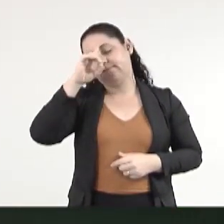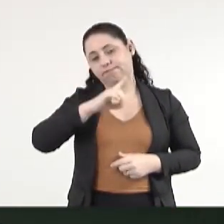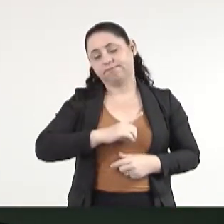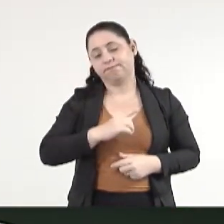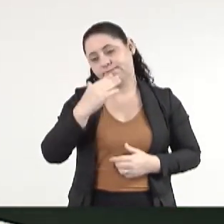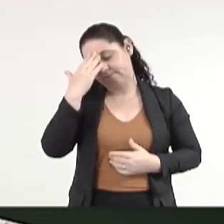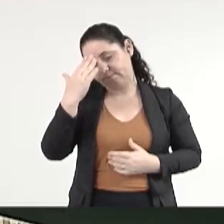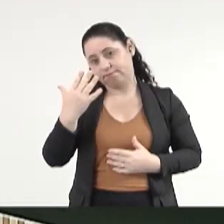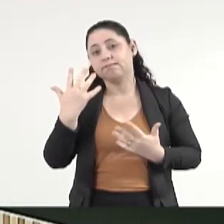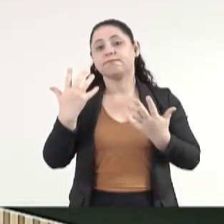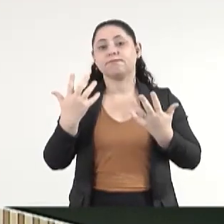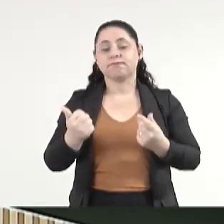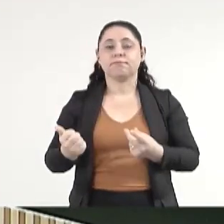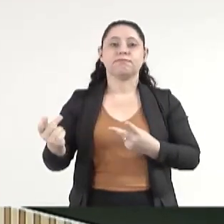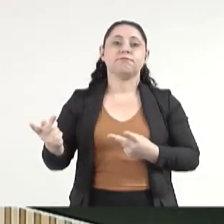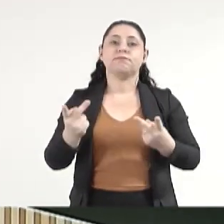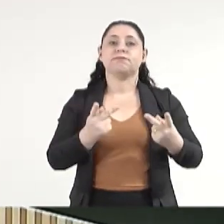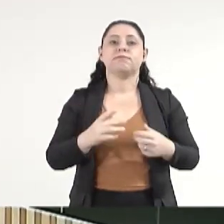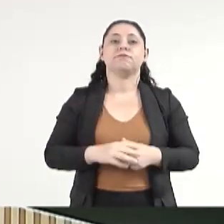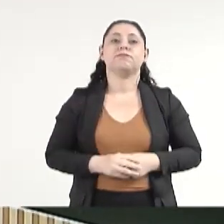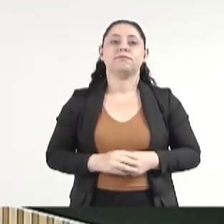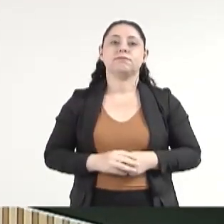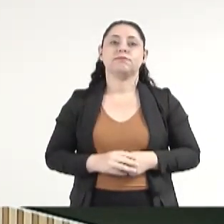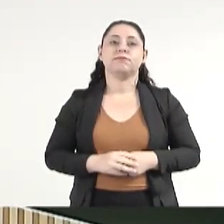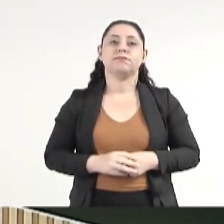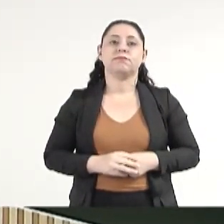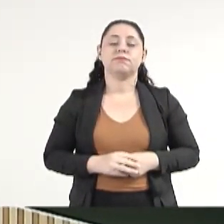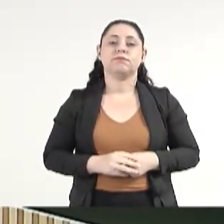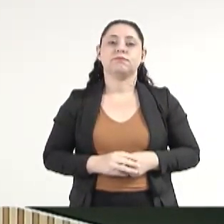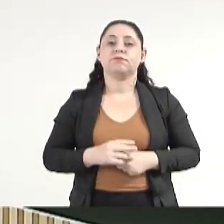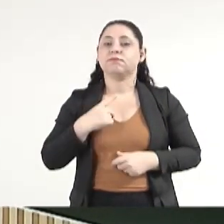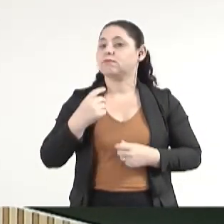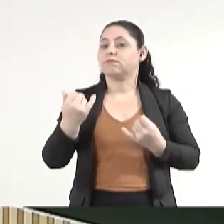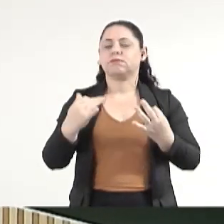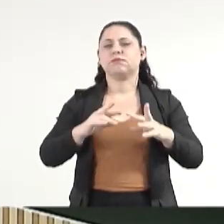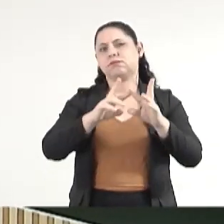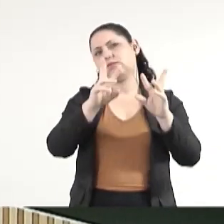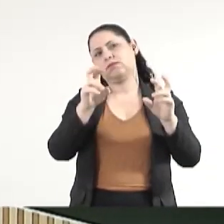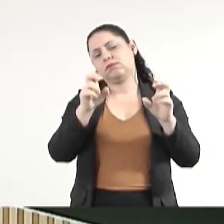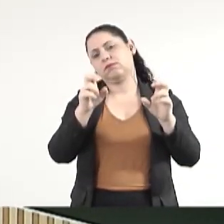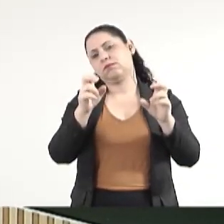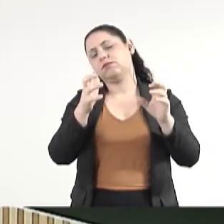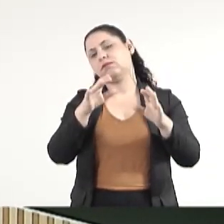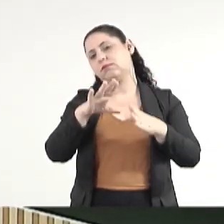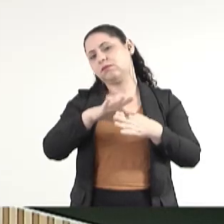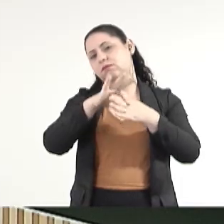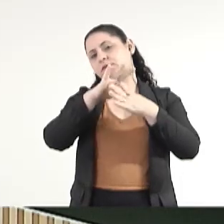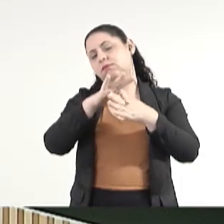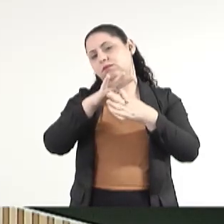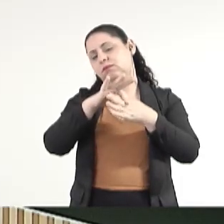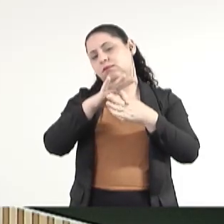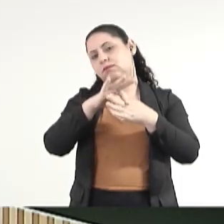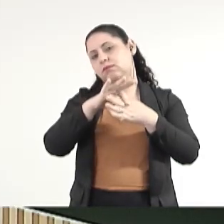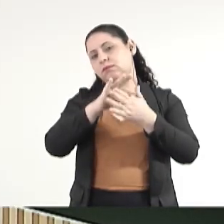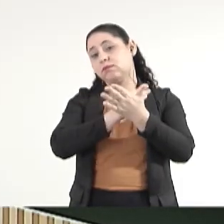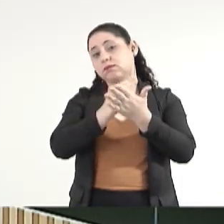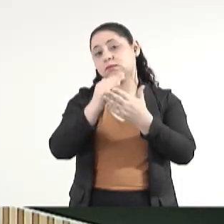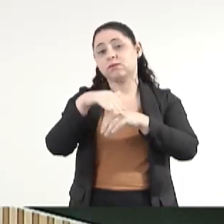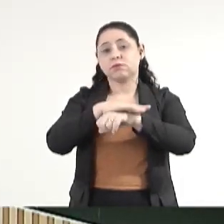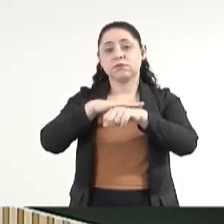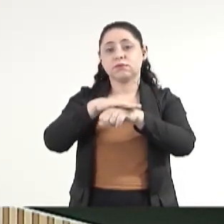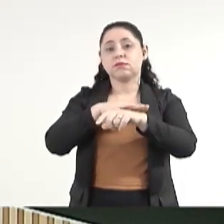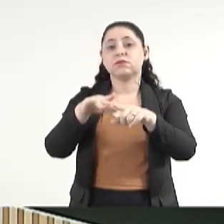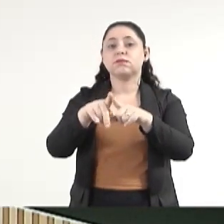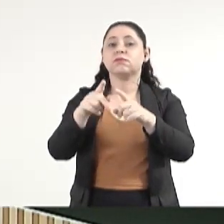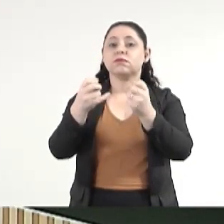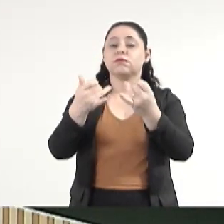muito obrigado por ter aceitado o nosso convite. Deputada, aqui na sessão de hoje, falou sobre vários assuntos. A gente gostaria de ressaltar, aliás, começar a nossa conversa